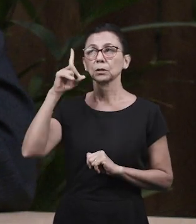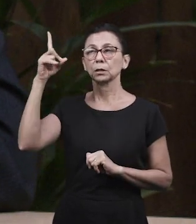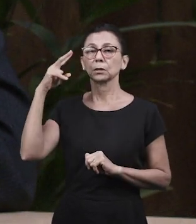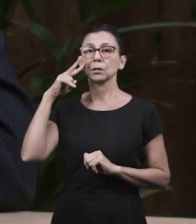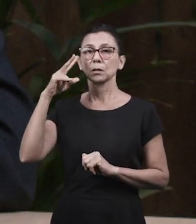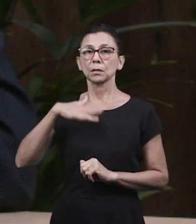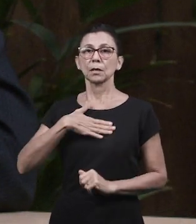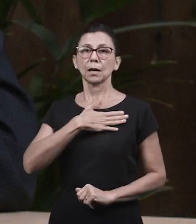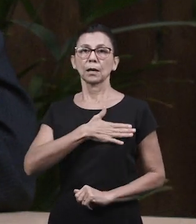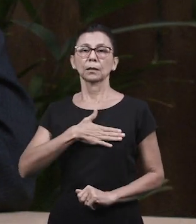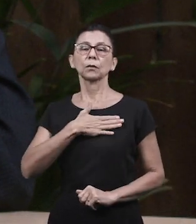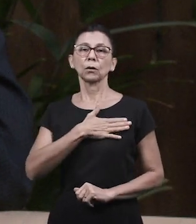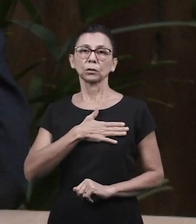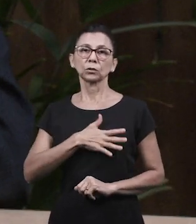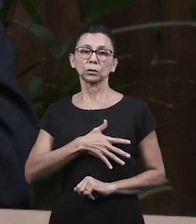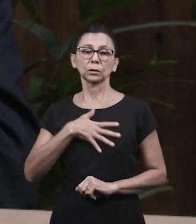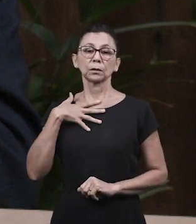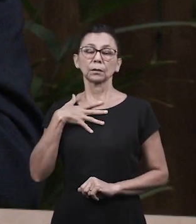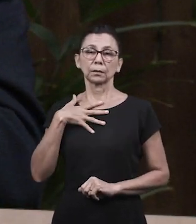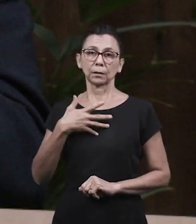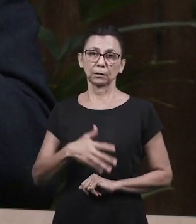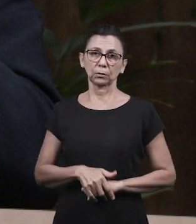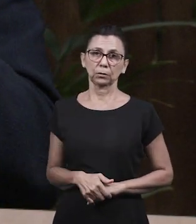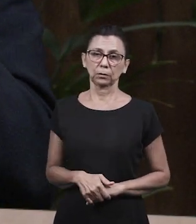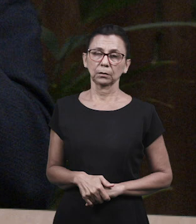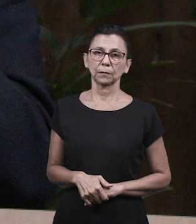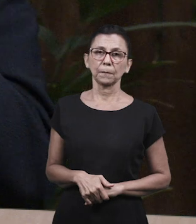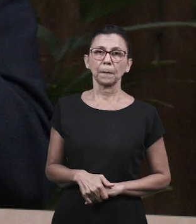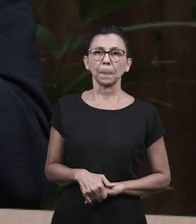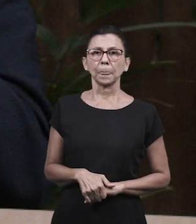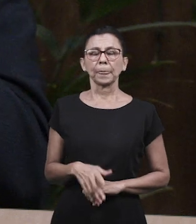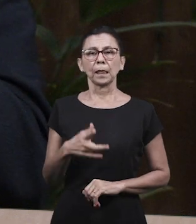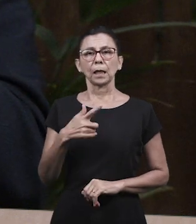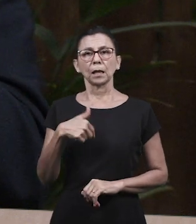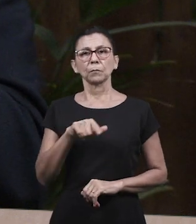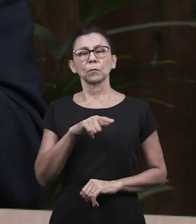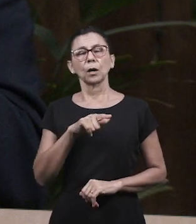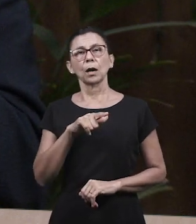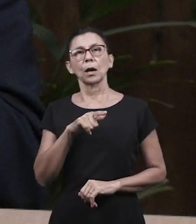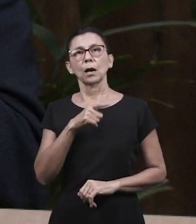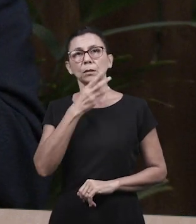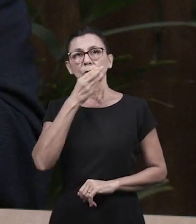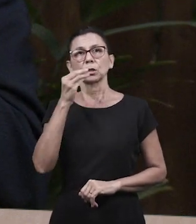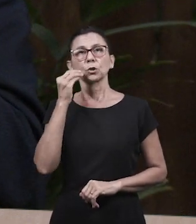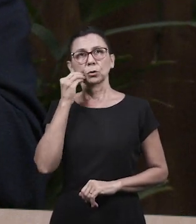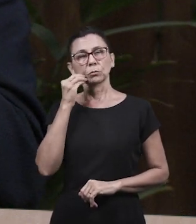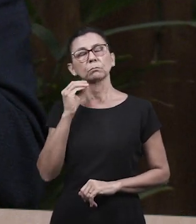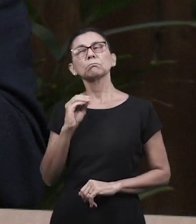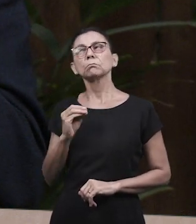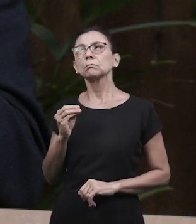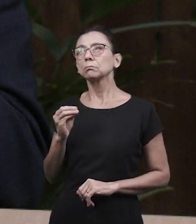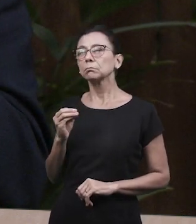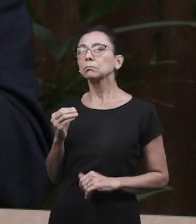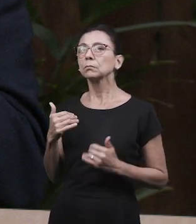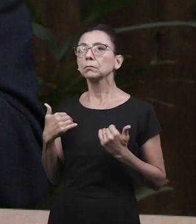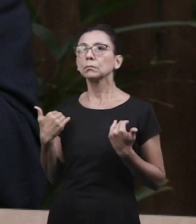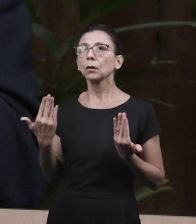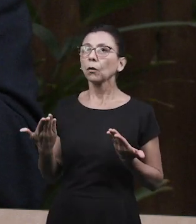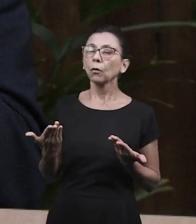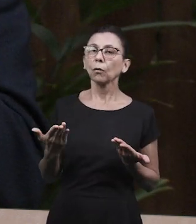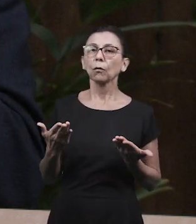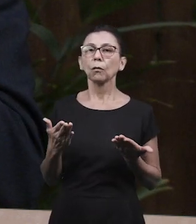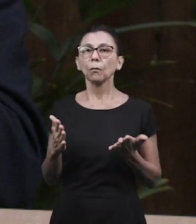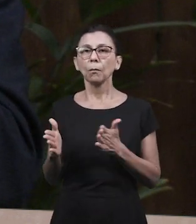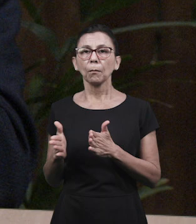Deus. Não é o fato de nós fazermos um jejum ou de nós ficarmos